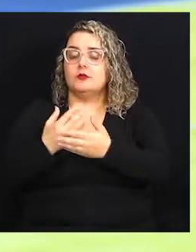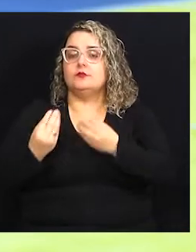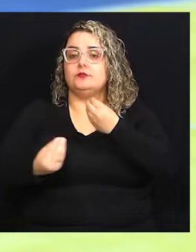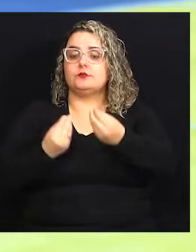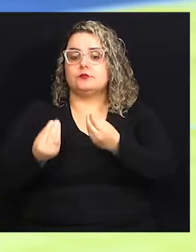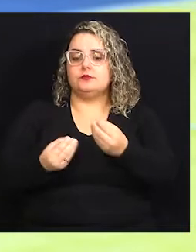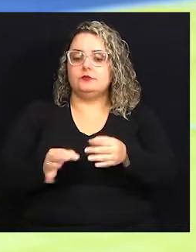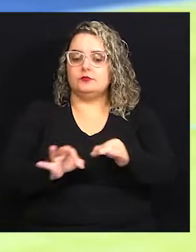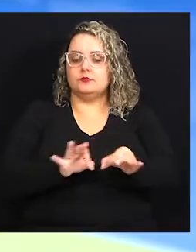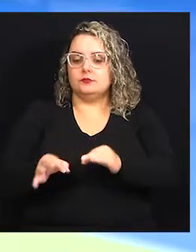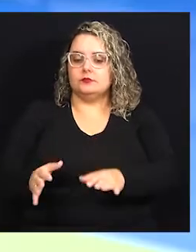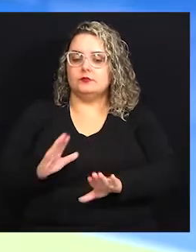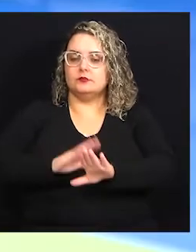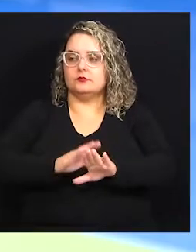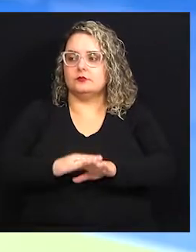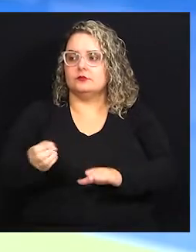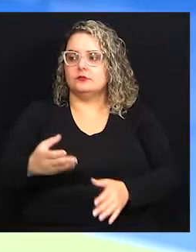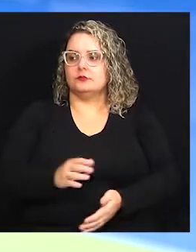para essa nova função?